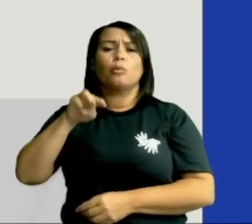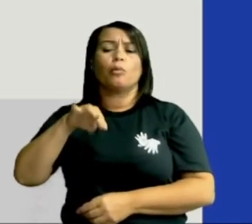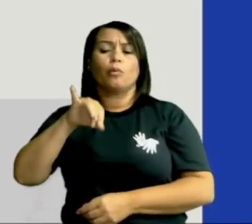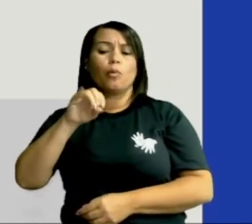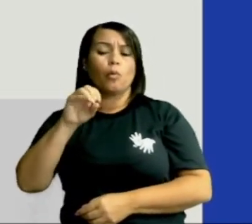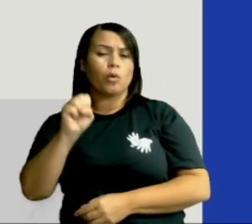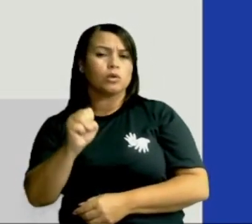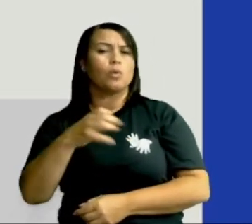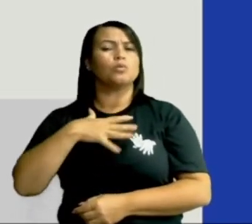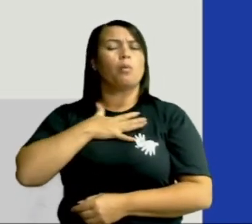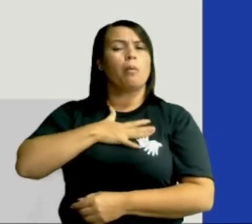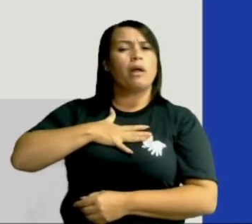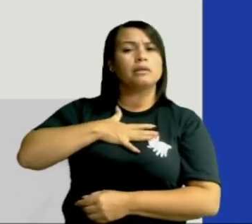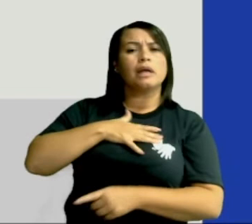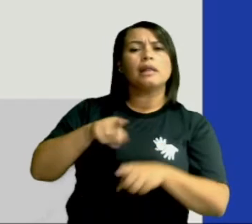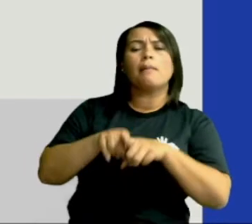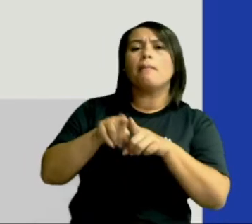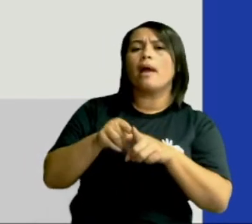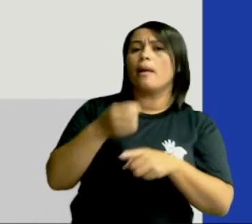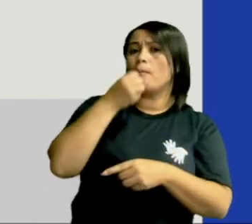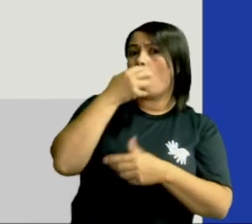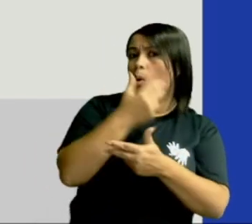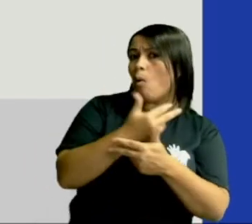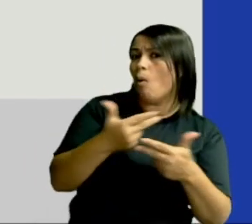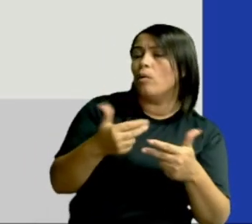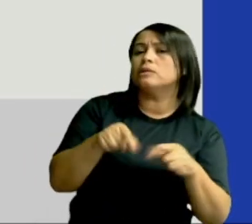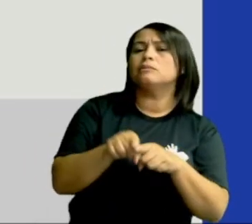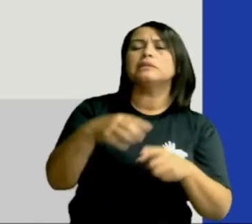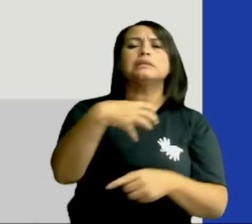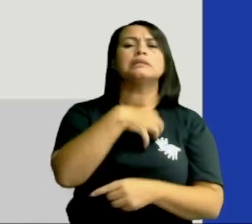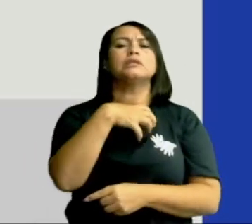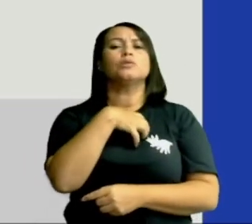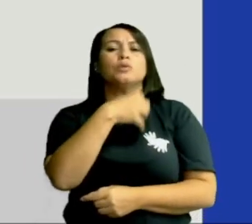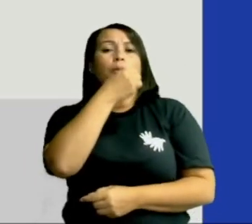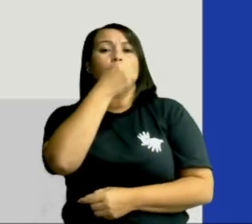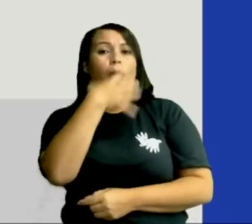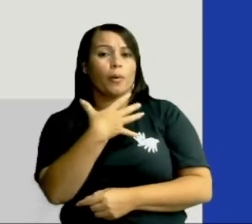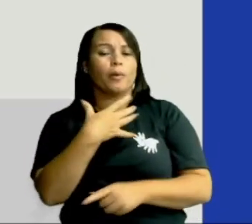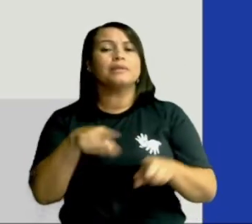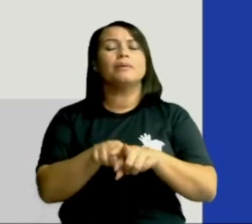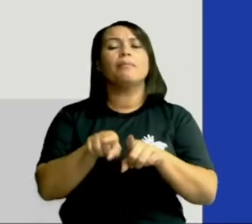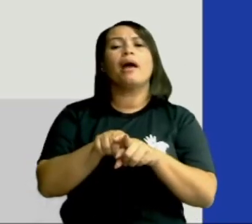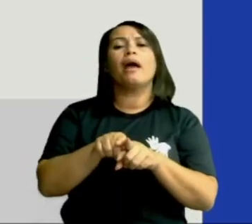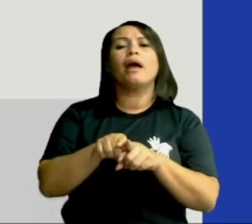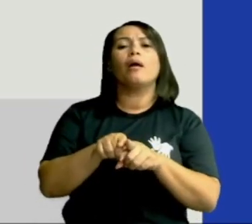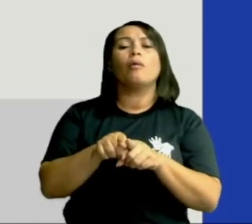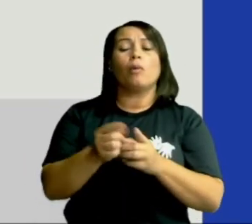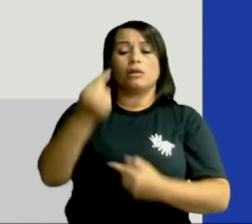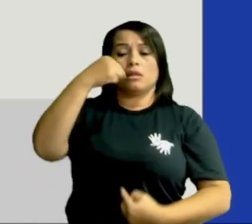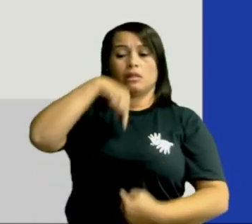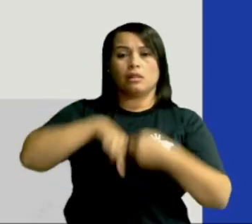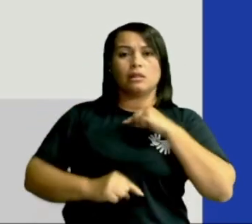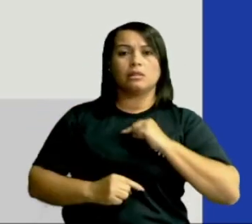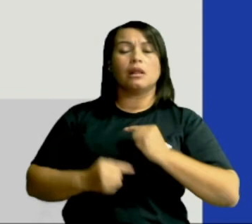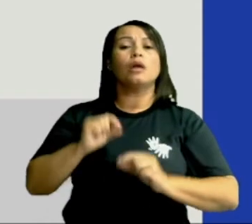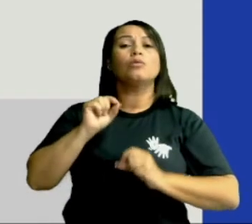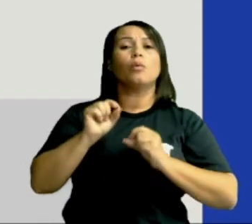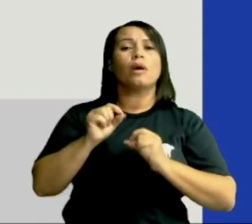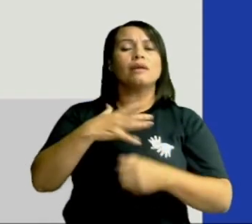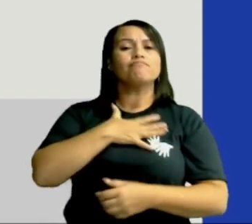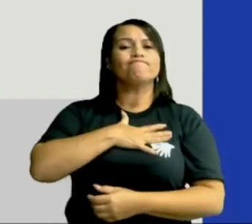esses hormônios de prazer, hormônios bons, de sensações boas, são elevados no nosso organismo,